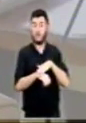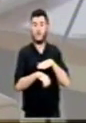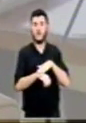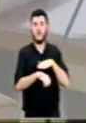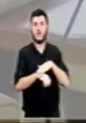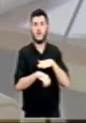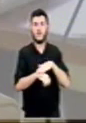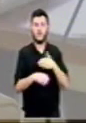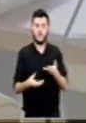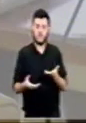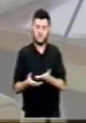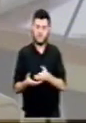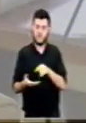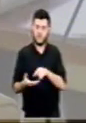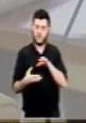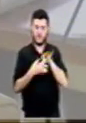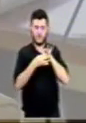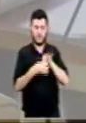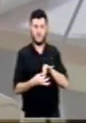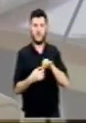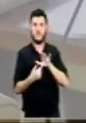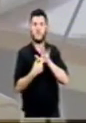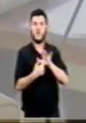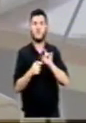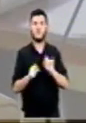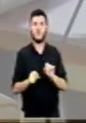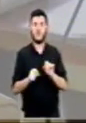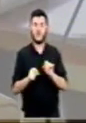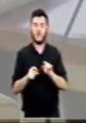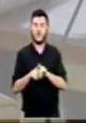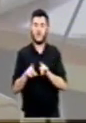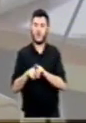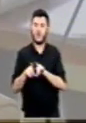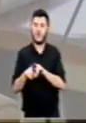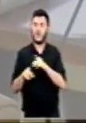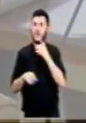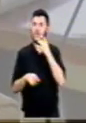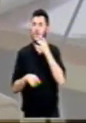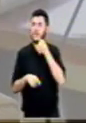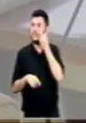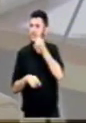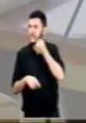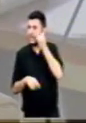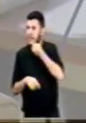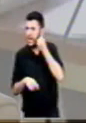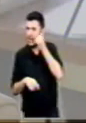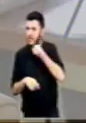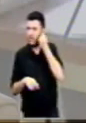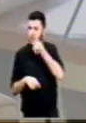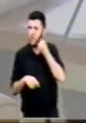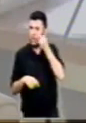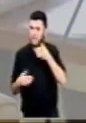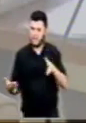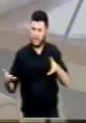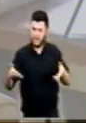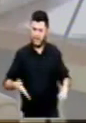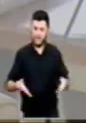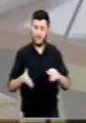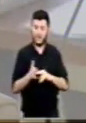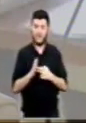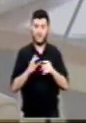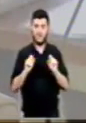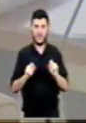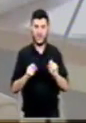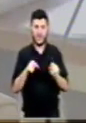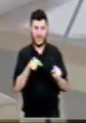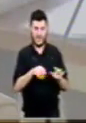concreto, possível envolvimento de membro do Congresso Nacional, não autorize imediato afastamento da responsabilidade dos